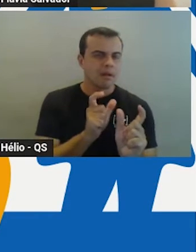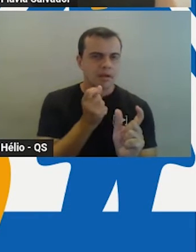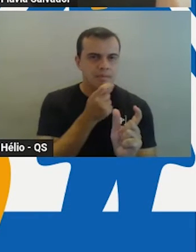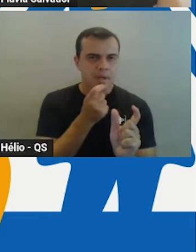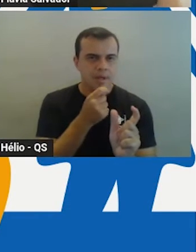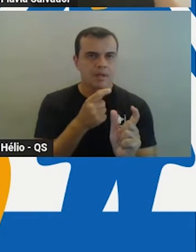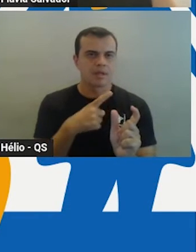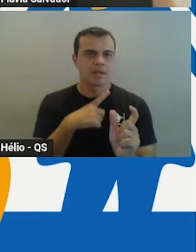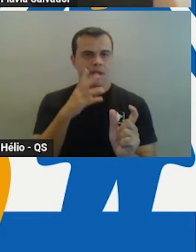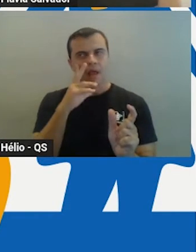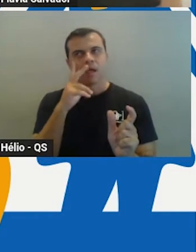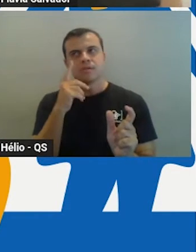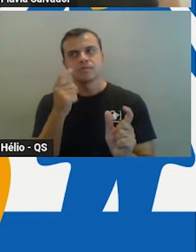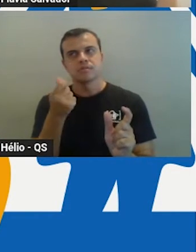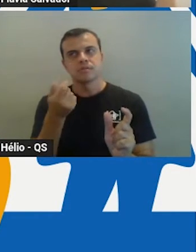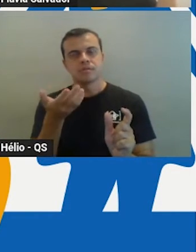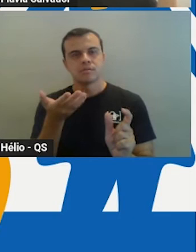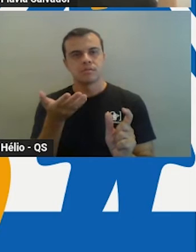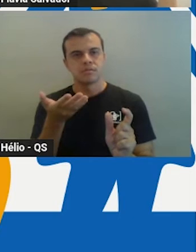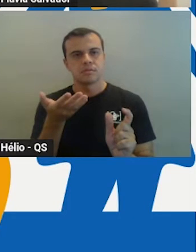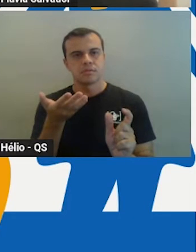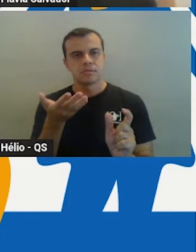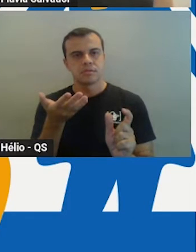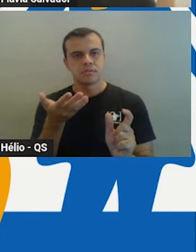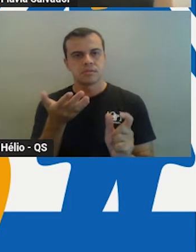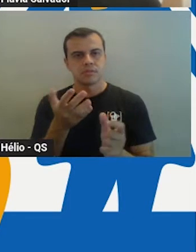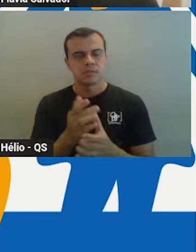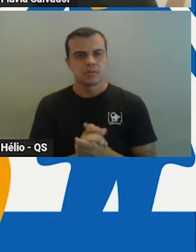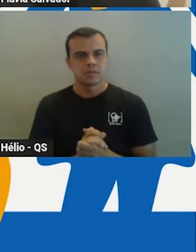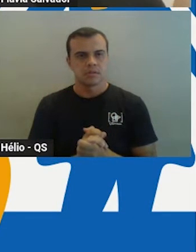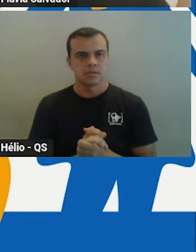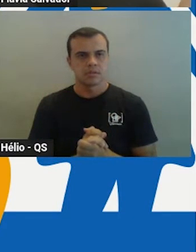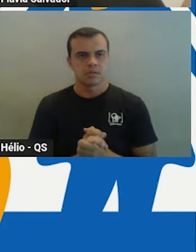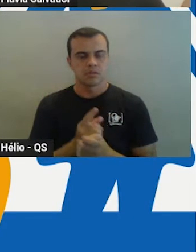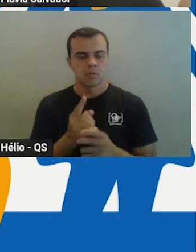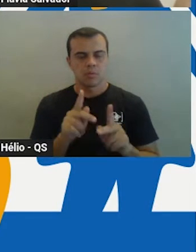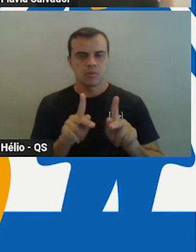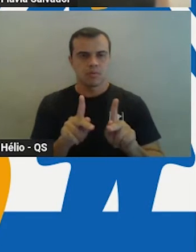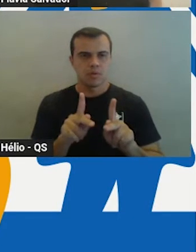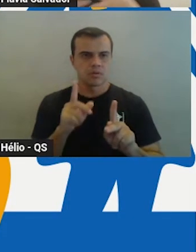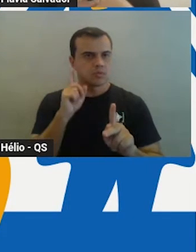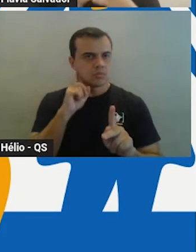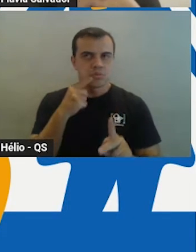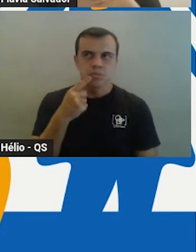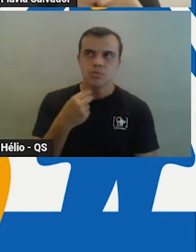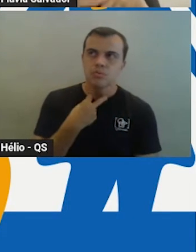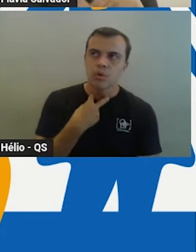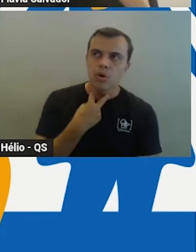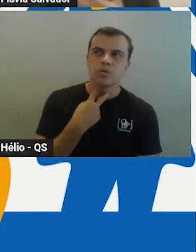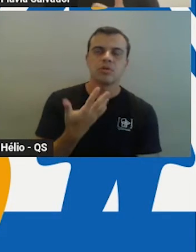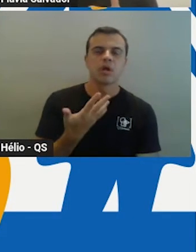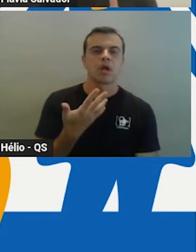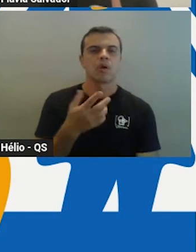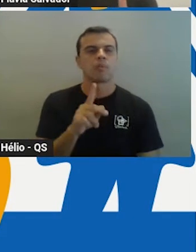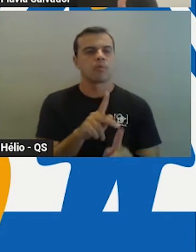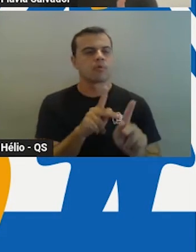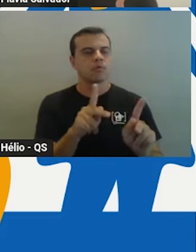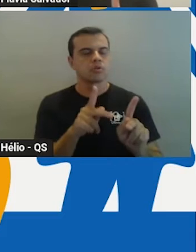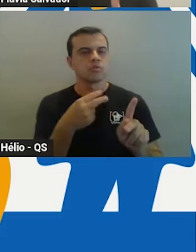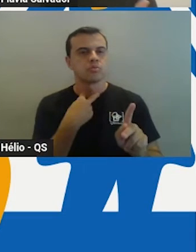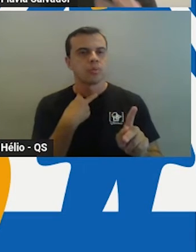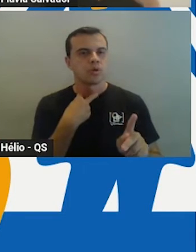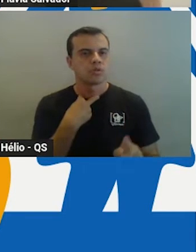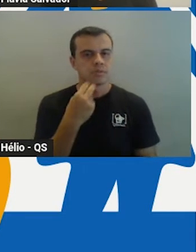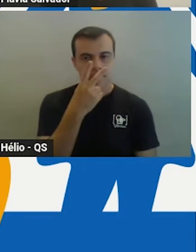que acham que de repente um professor não pode ser surdo, que acham que de repente um professor não pode ser